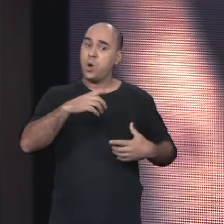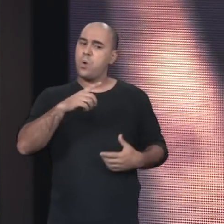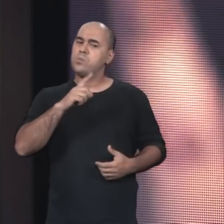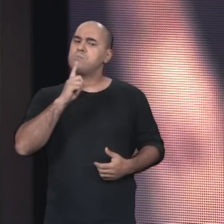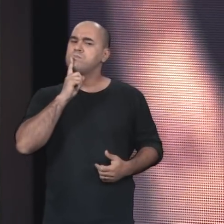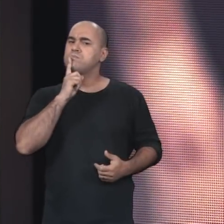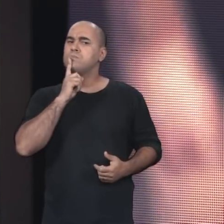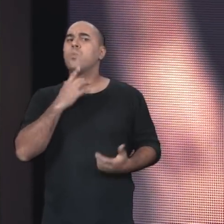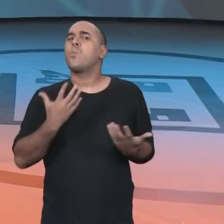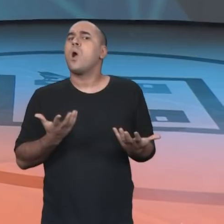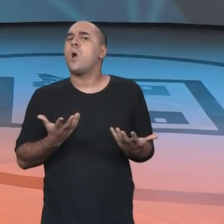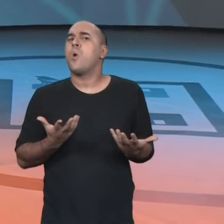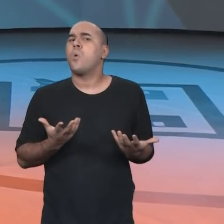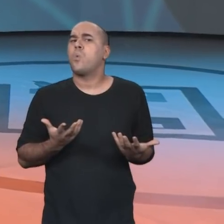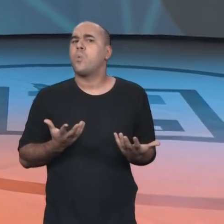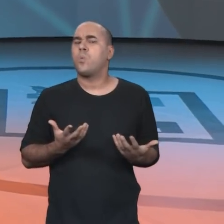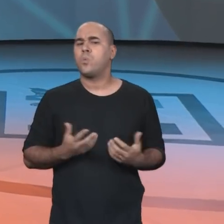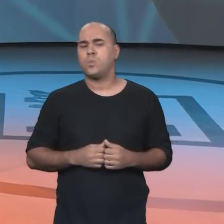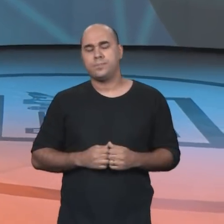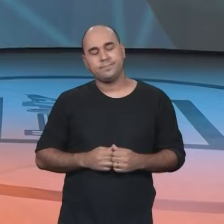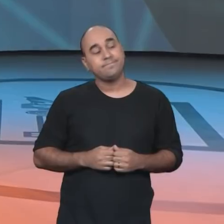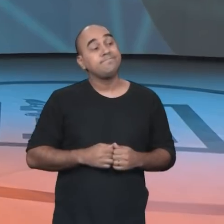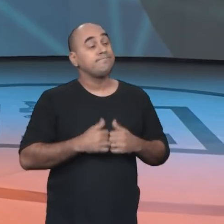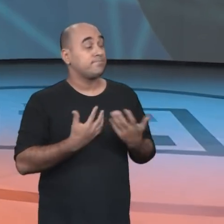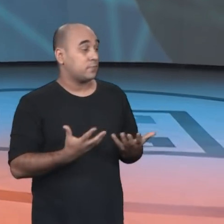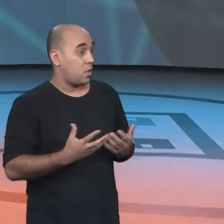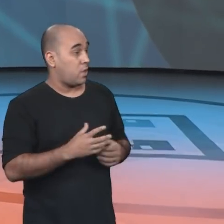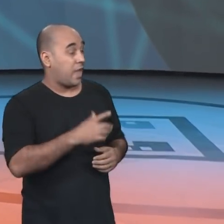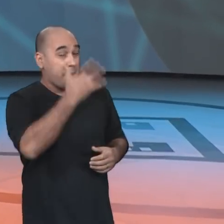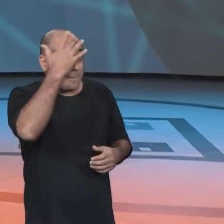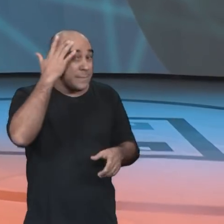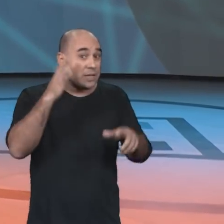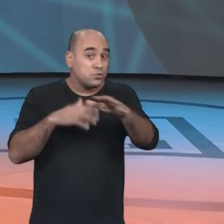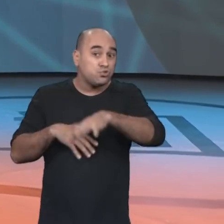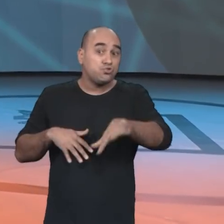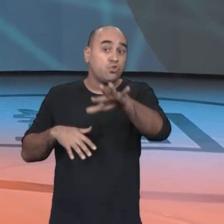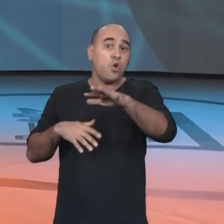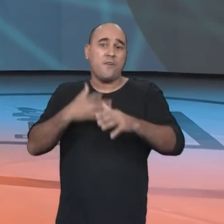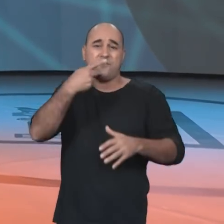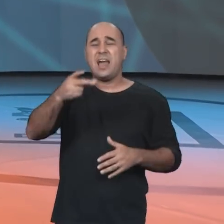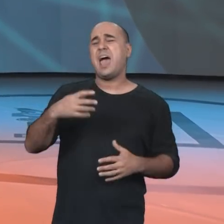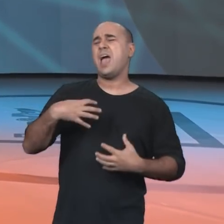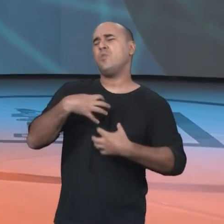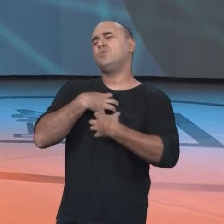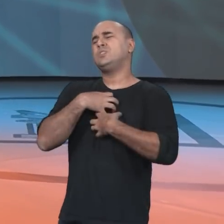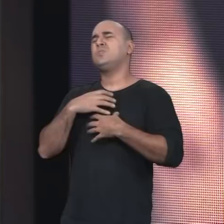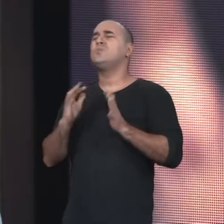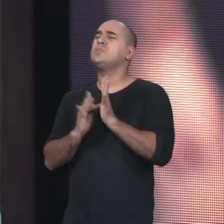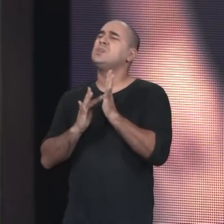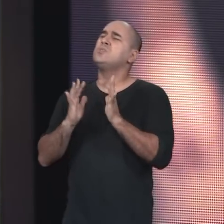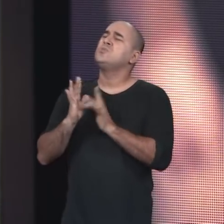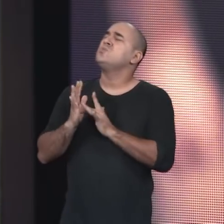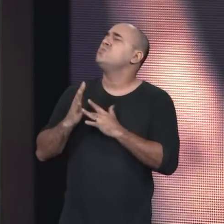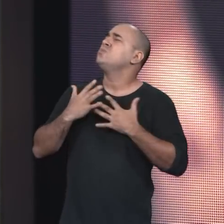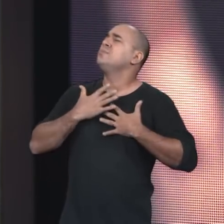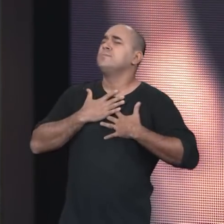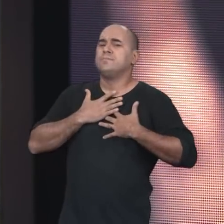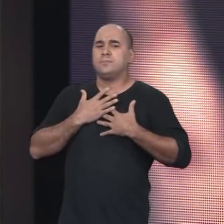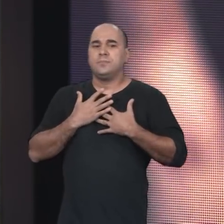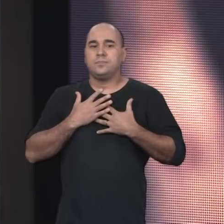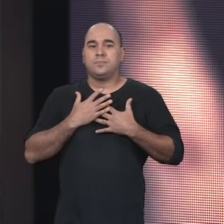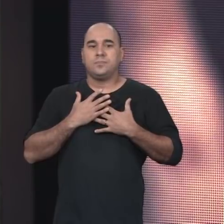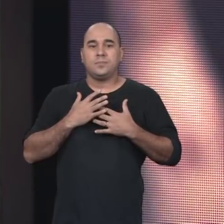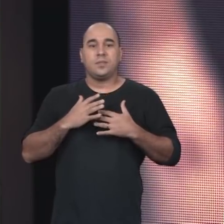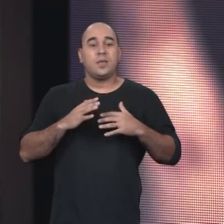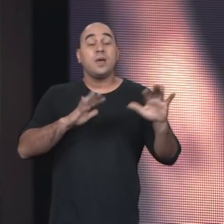é o que eu sinto. O que importa é o que eu sinto. Eu sinto Jesus em mim. Eu já até ouvi gente... Aliás, Cíntia, eu nem te cumprimentei, viu?